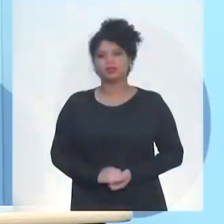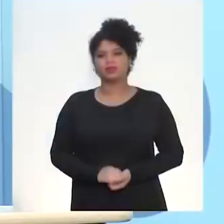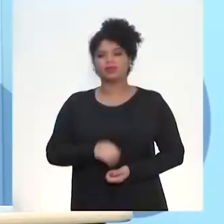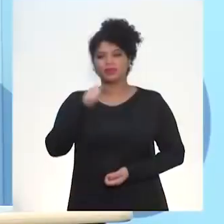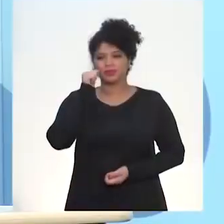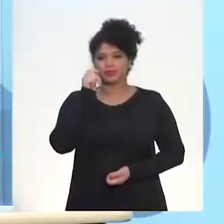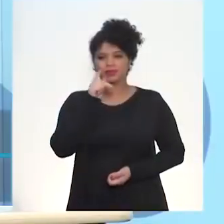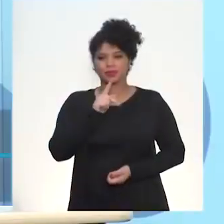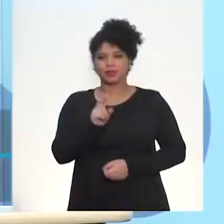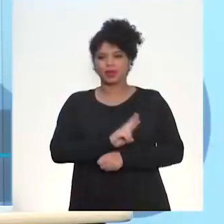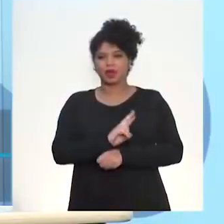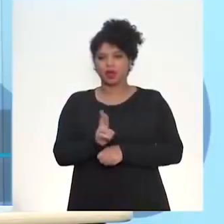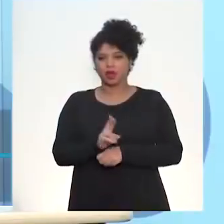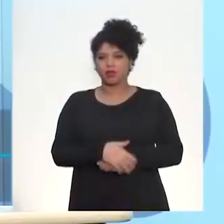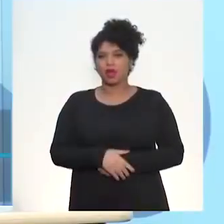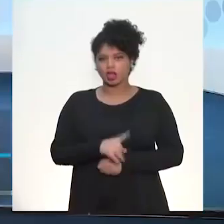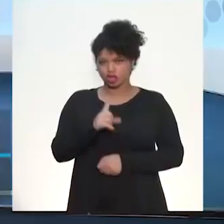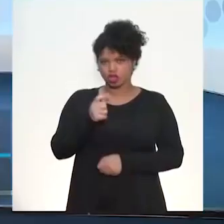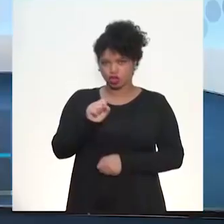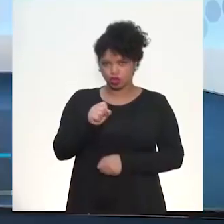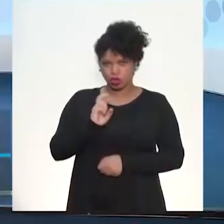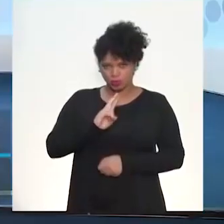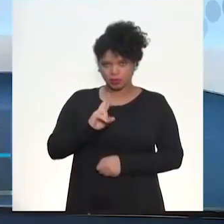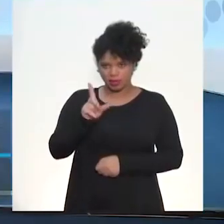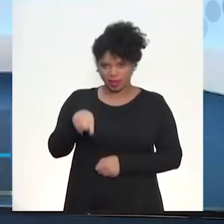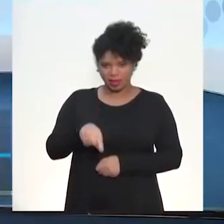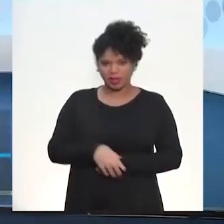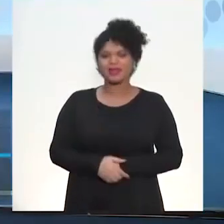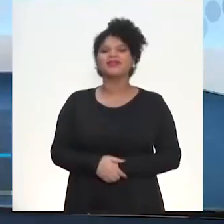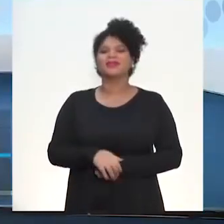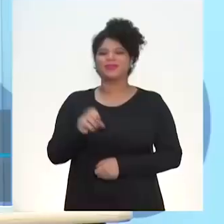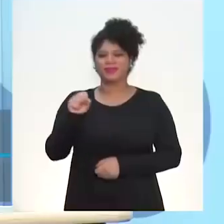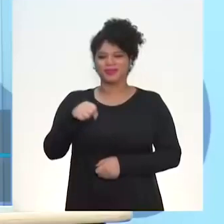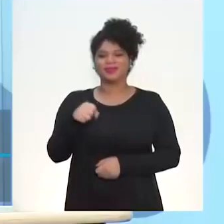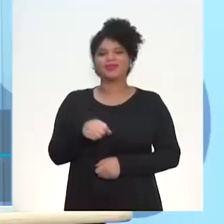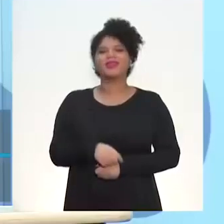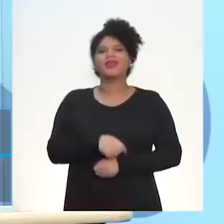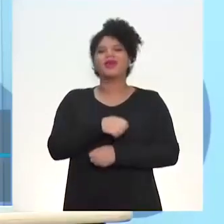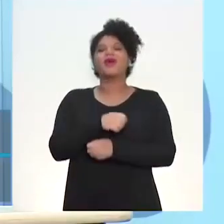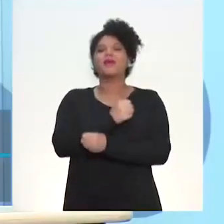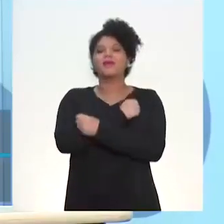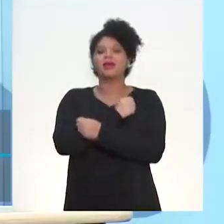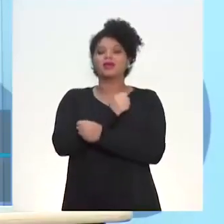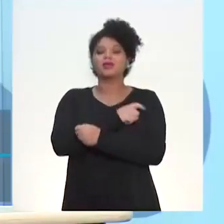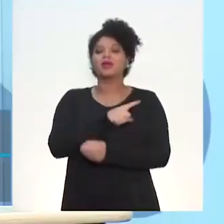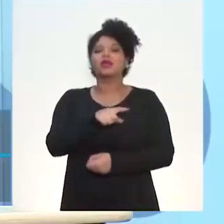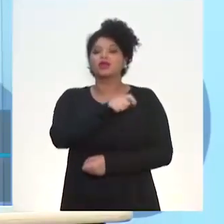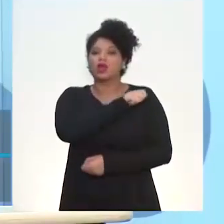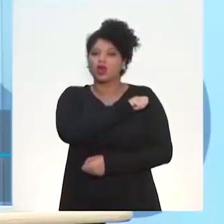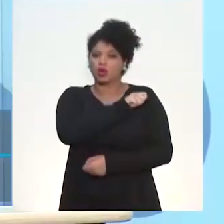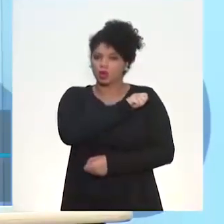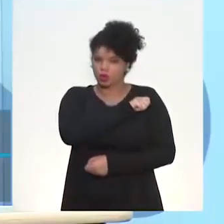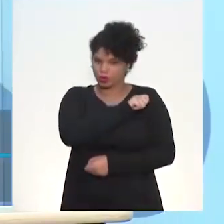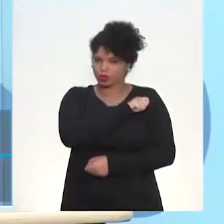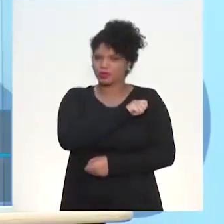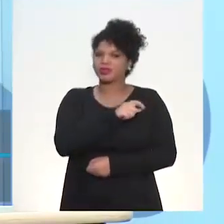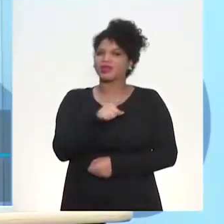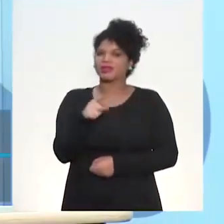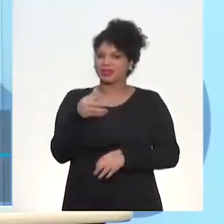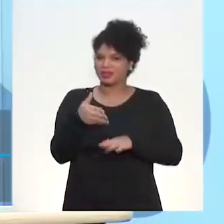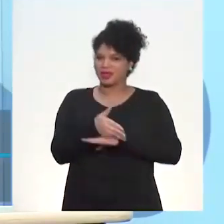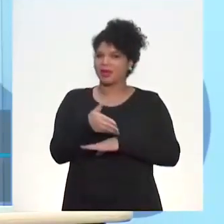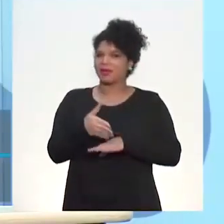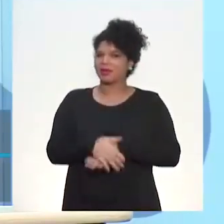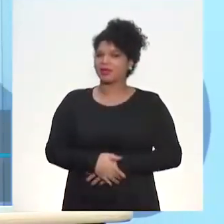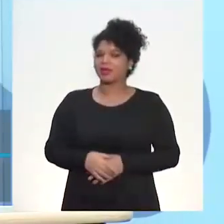Professora Roberta, 18 metros cúbicos? Isso mesmo. Então, um grande abraço aí para os alunos alguns dos alunos que estão participando,